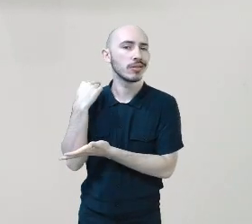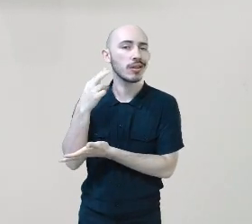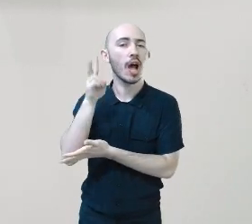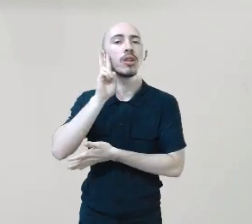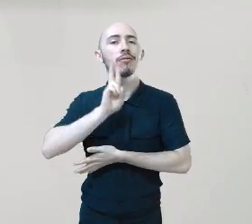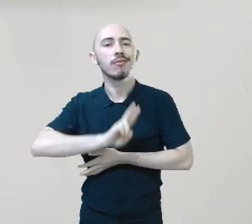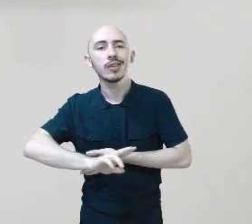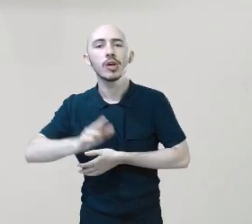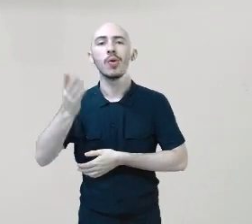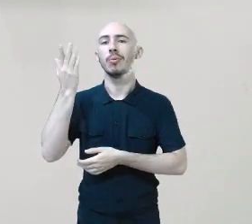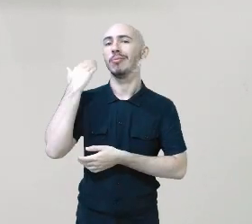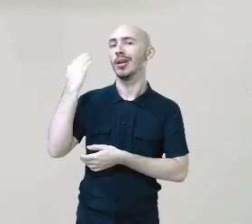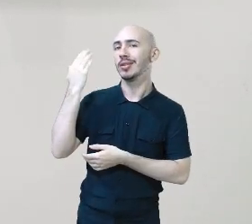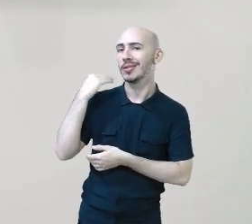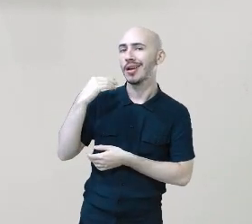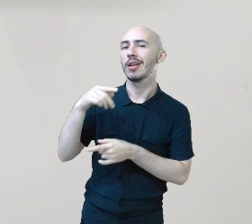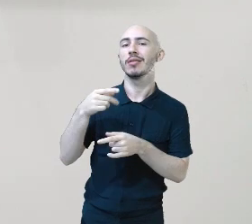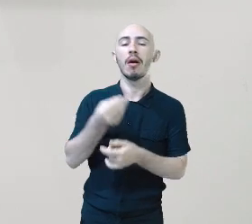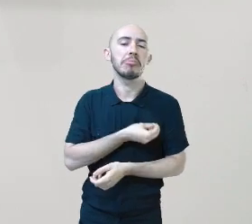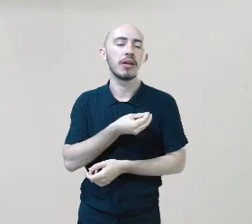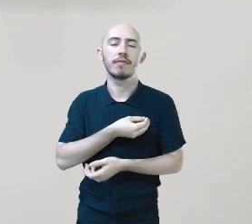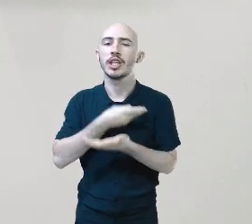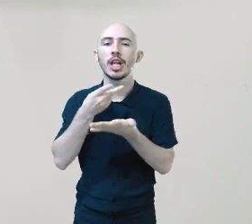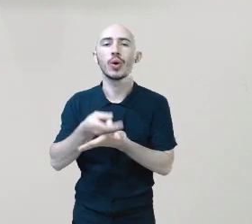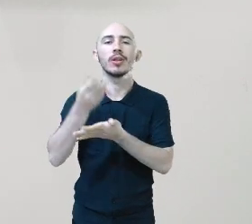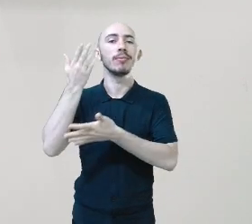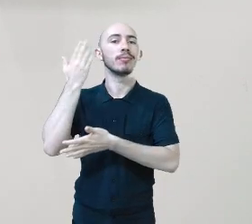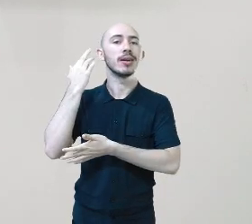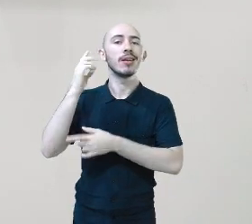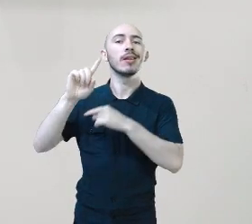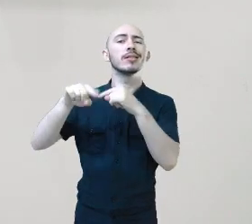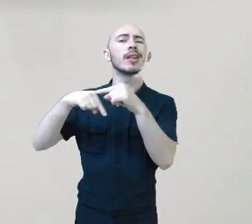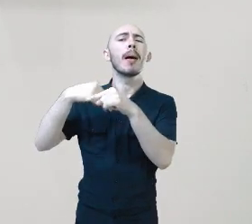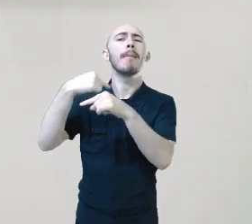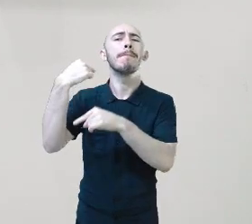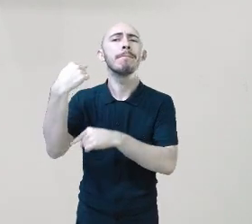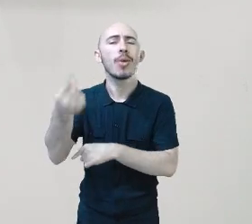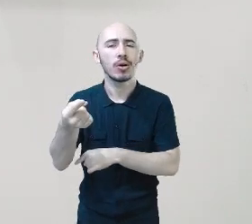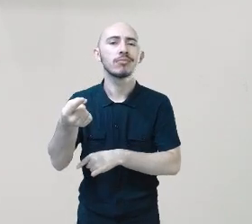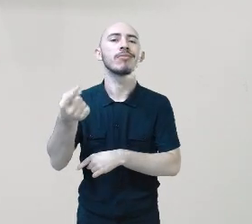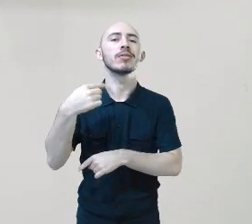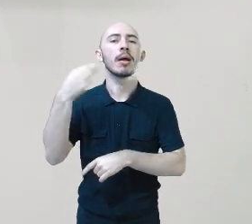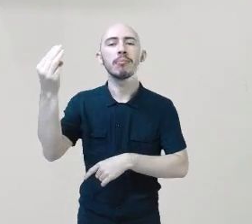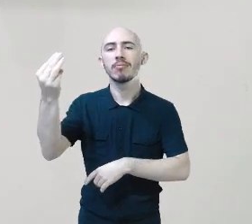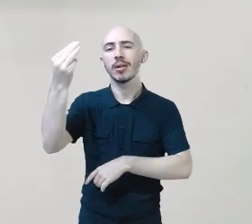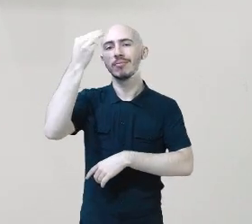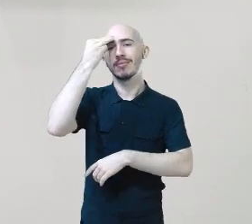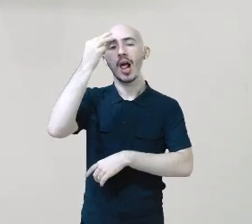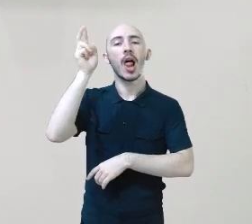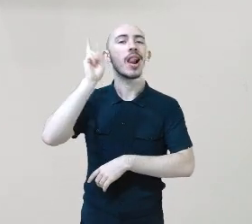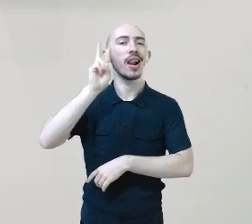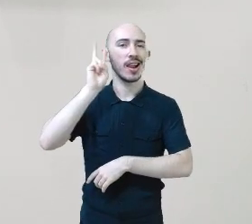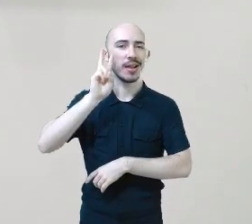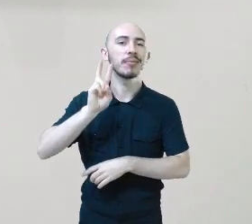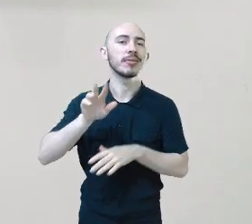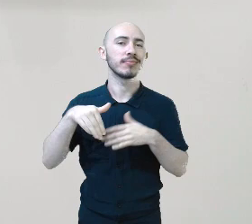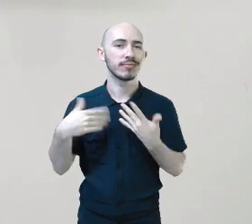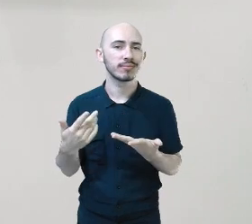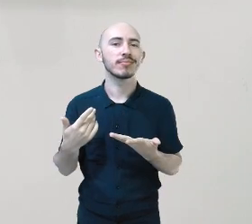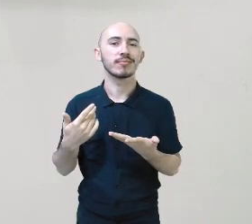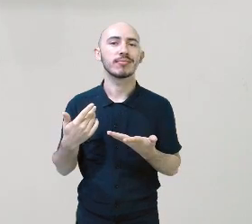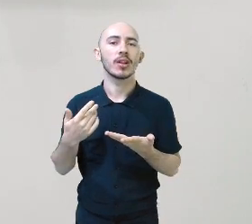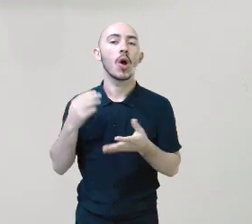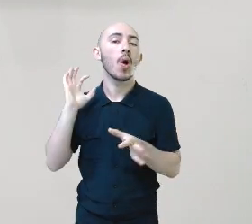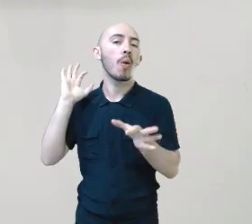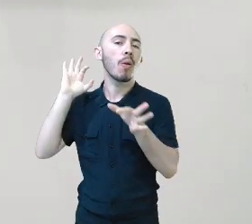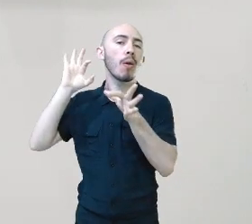de algo que aconteceu na sua vida e que depois, lá na frente, isso vai estar na sua memória, né? Tem a ver com